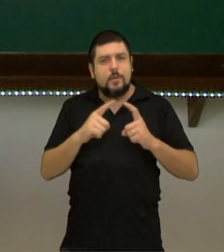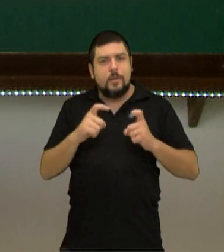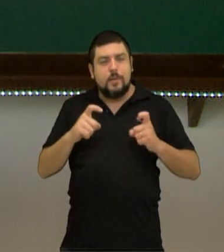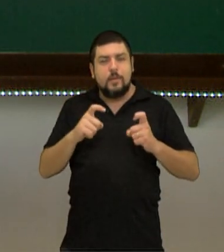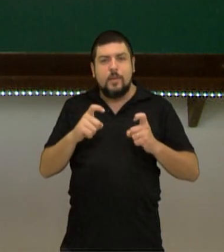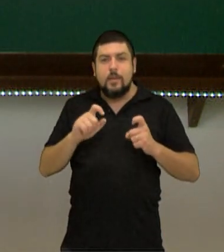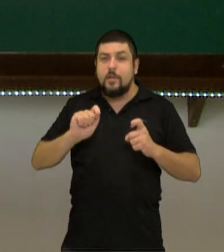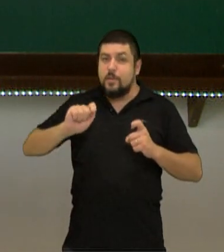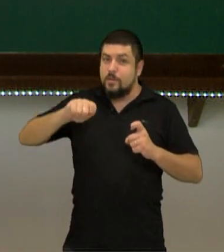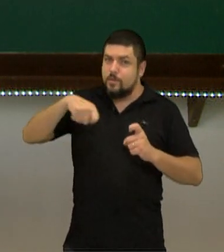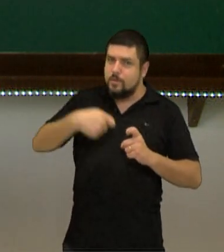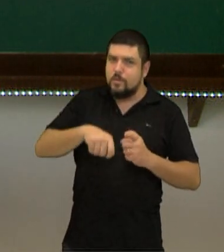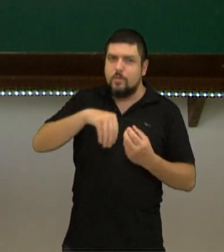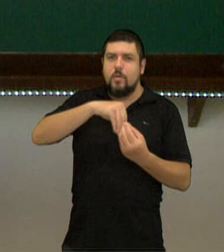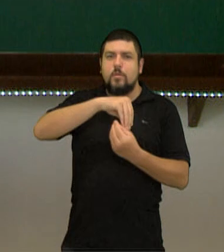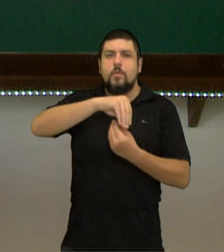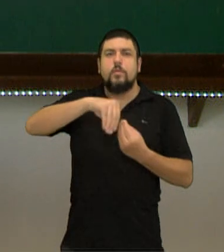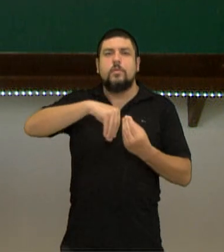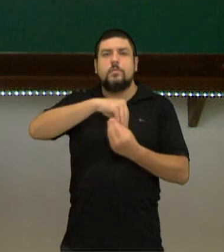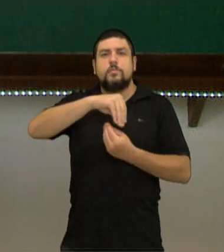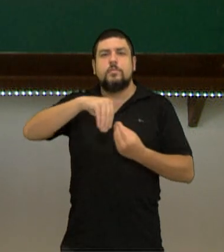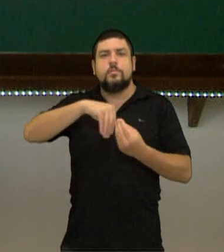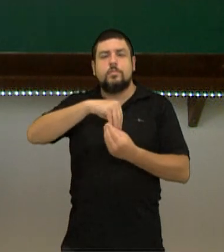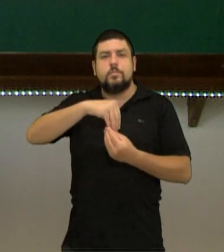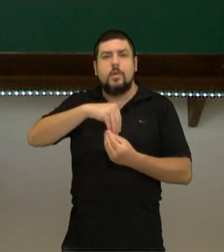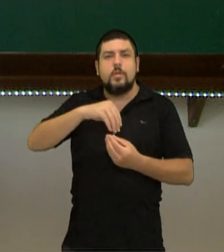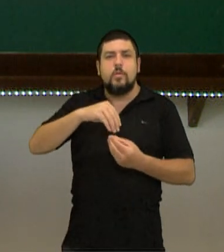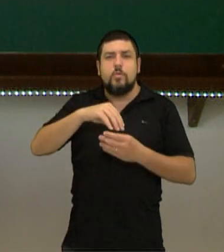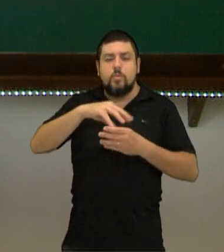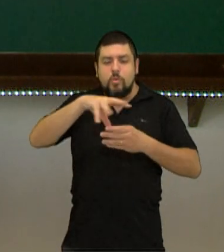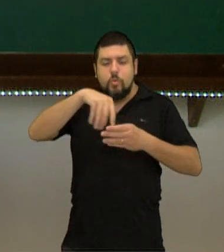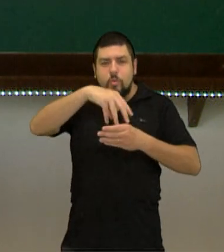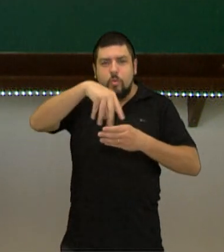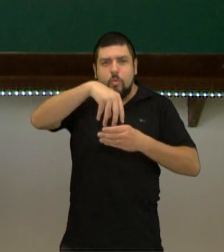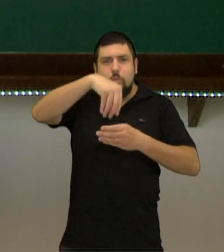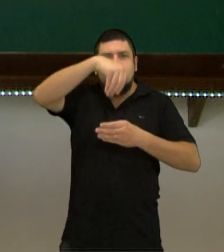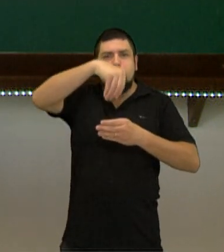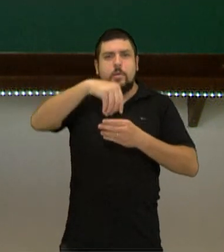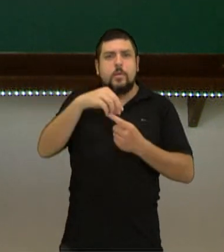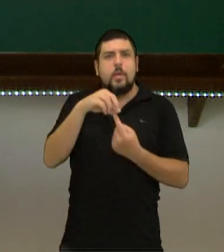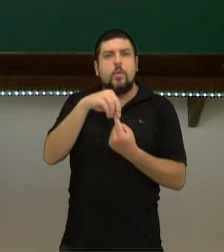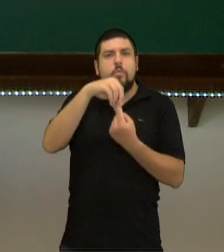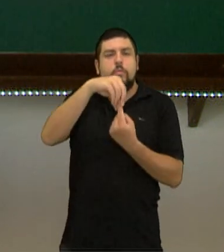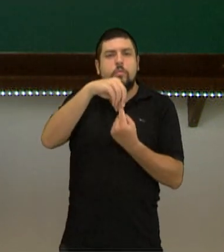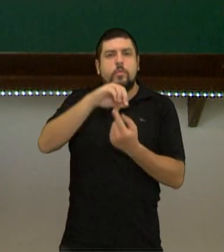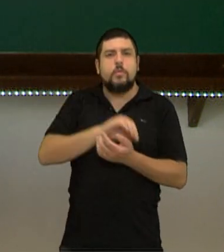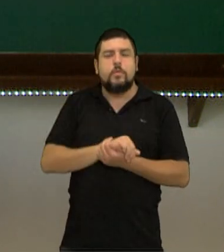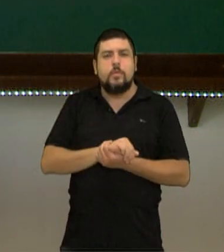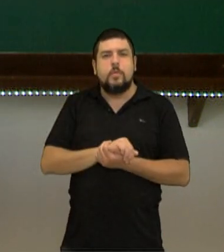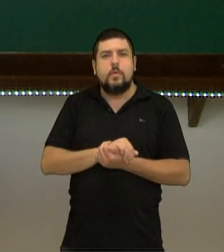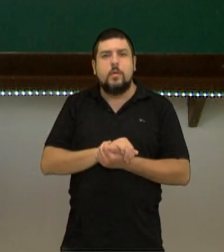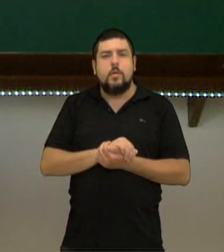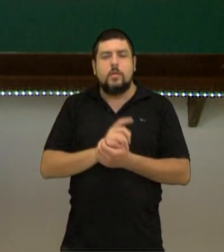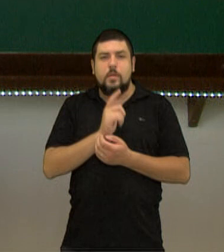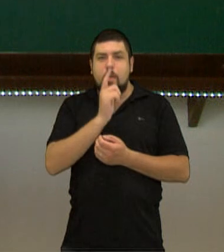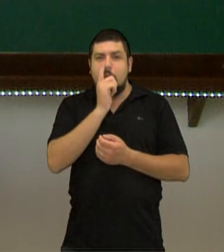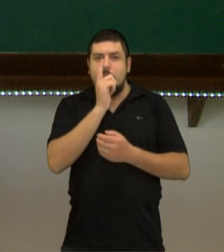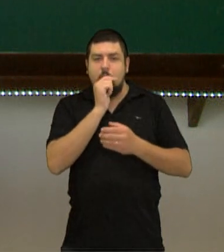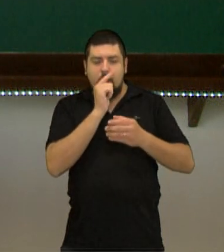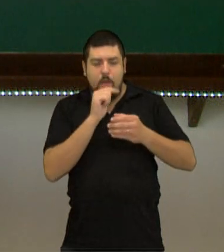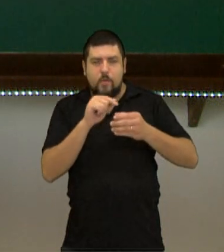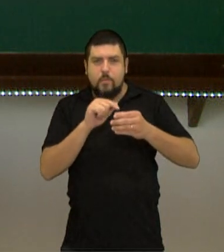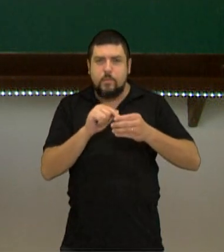quando você coloca uma quantidade de suco em pó, que é o nosso soluto, que a água, que é o nosso